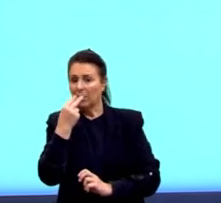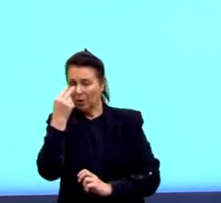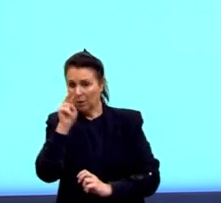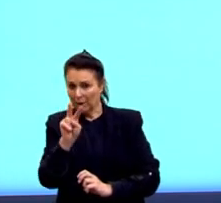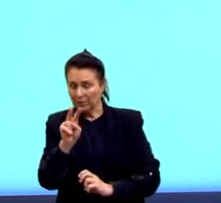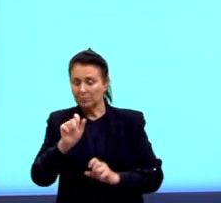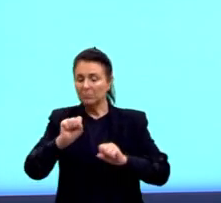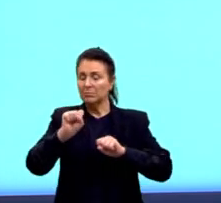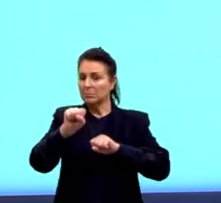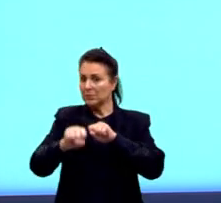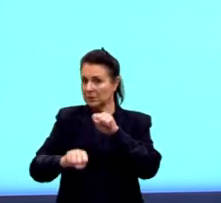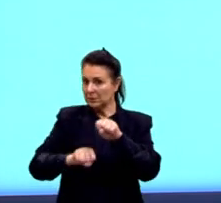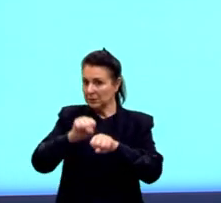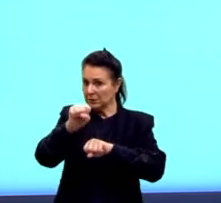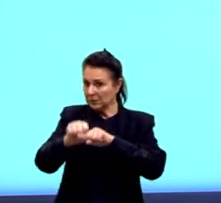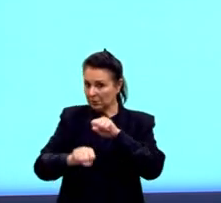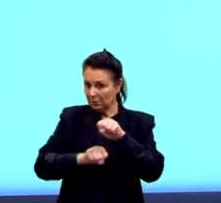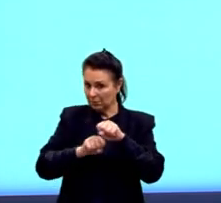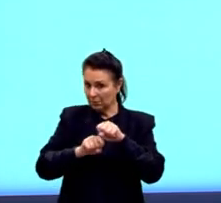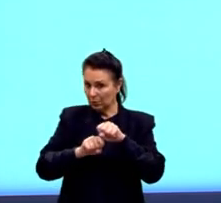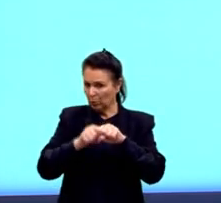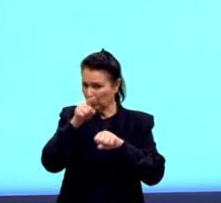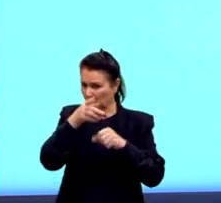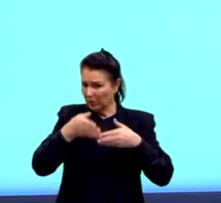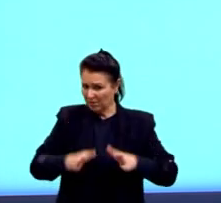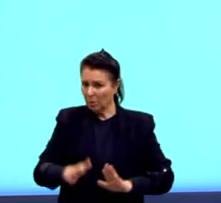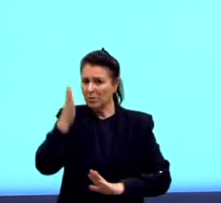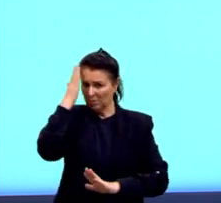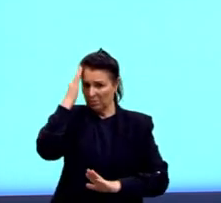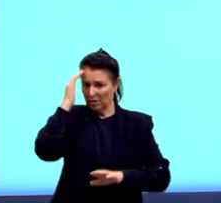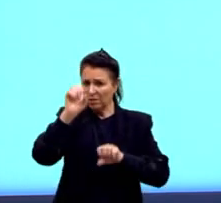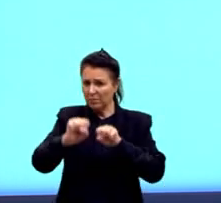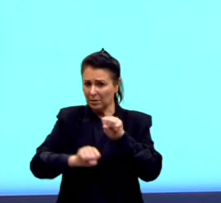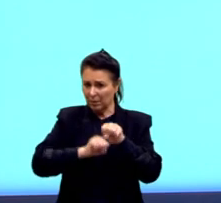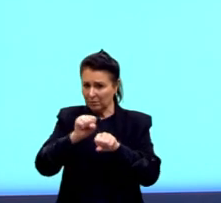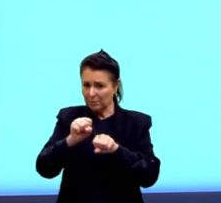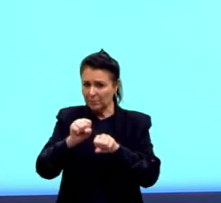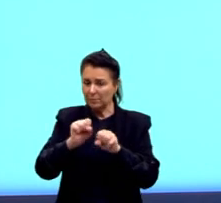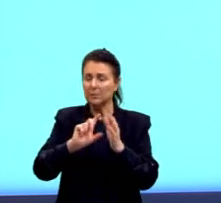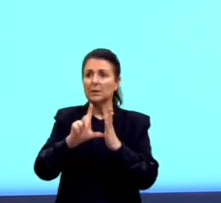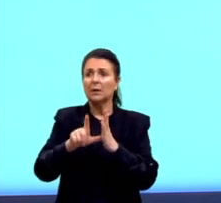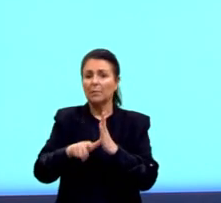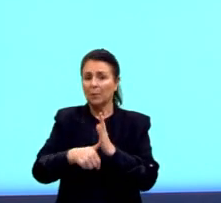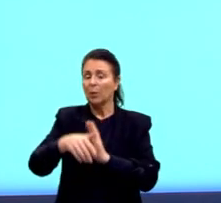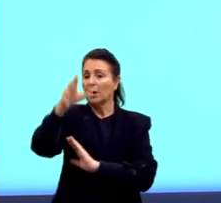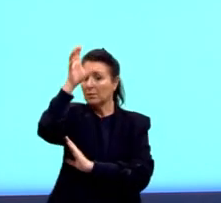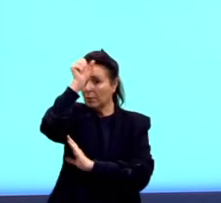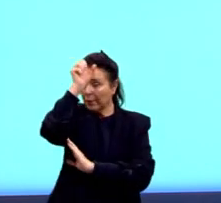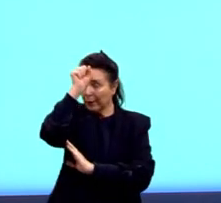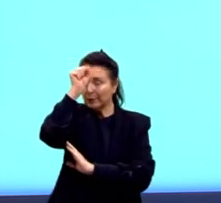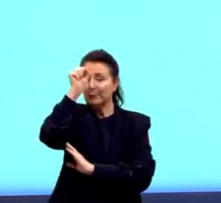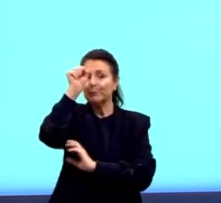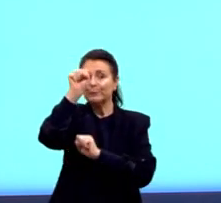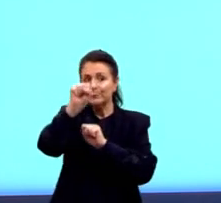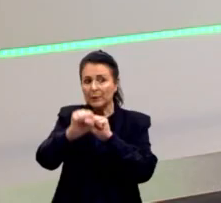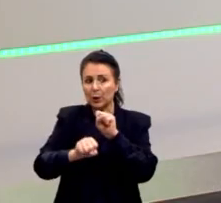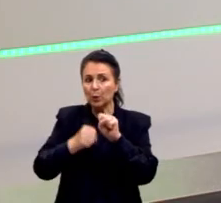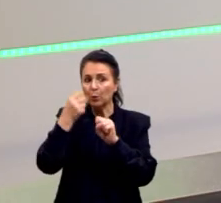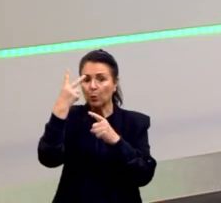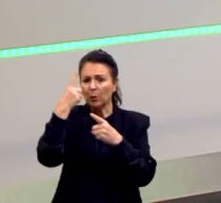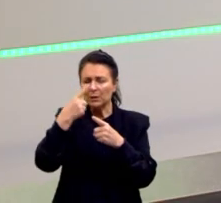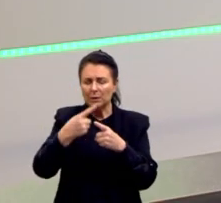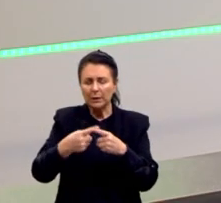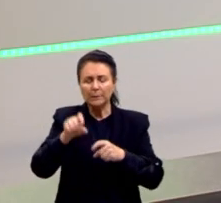ninguém nasceu sabendo andar de bicicleta Mas a gente anda uma vez e funciona anda duas